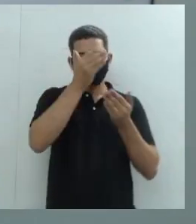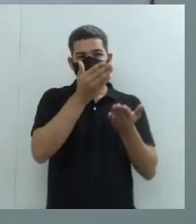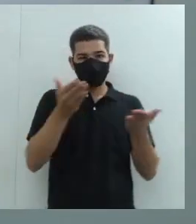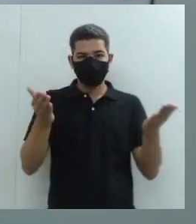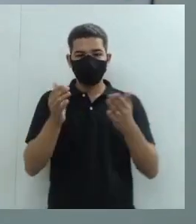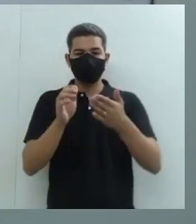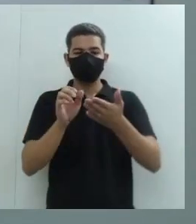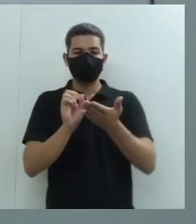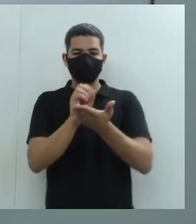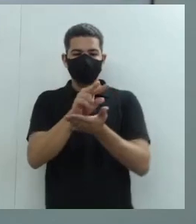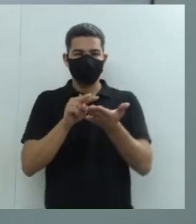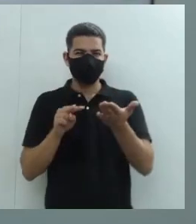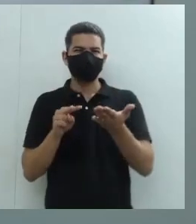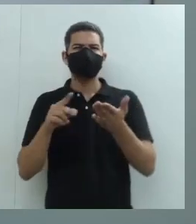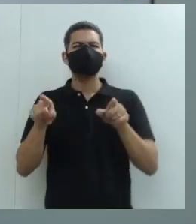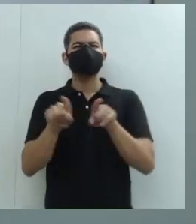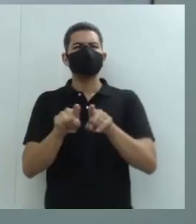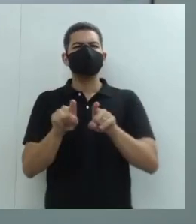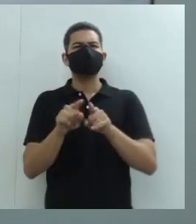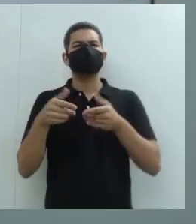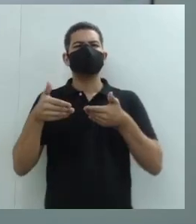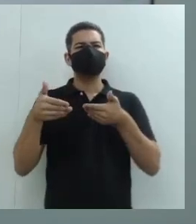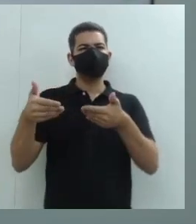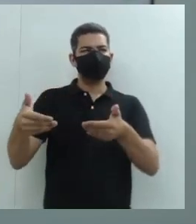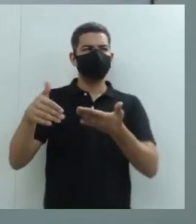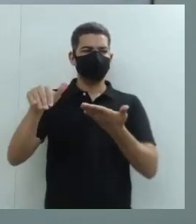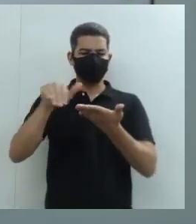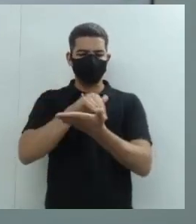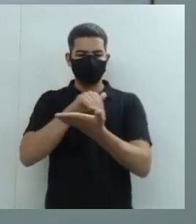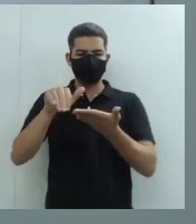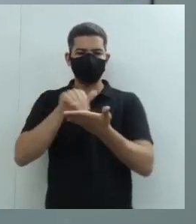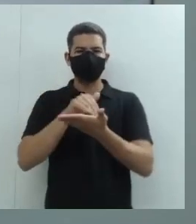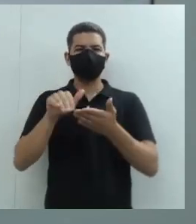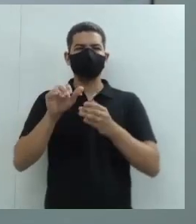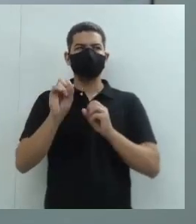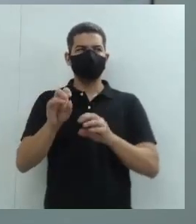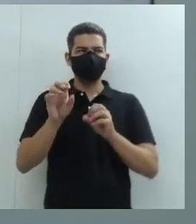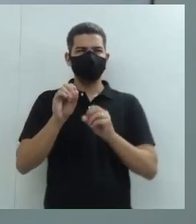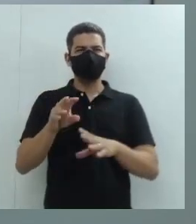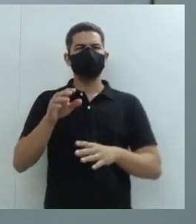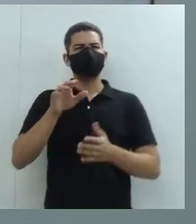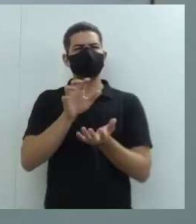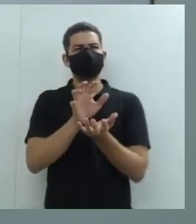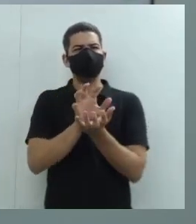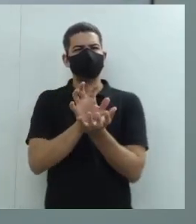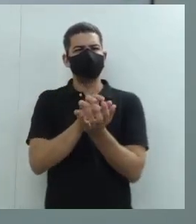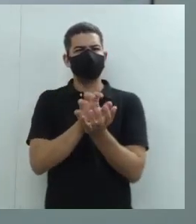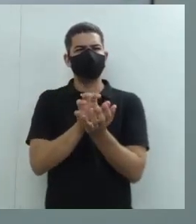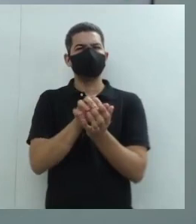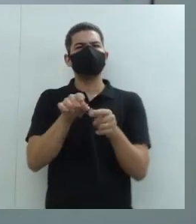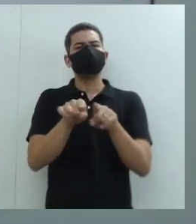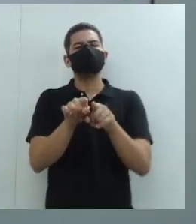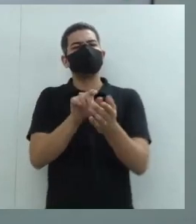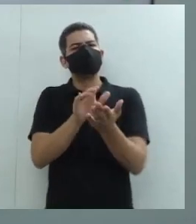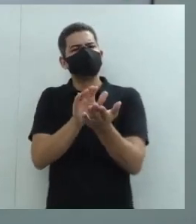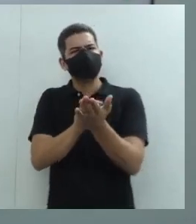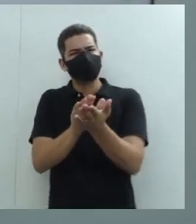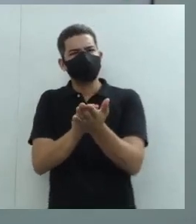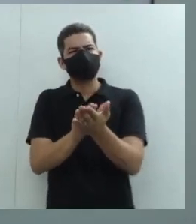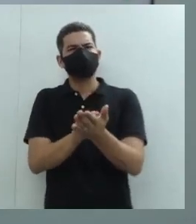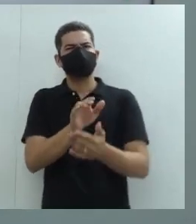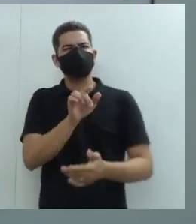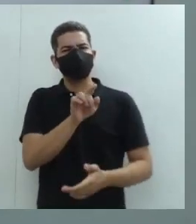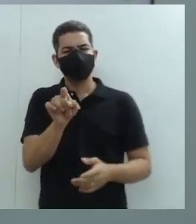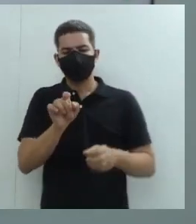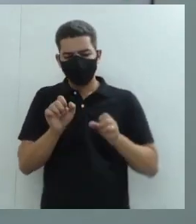do EducaPE, agradecer ao convite da Secretaria de Educação de Pernambuco, parabenizar vocês que estão aí